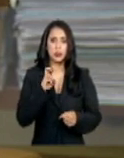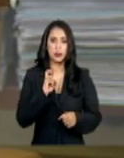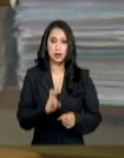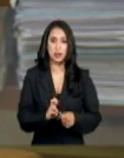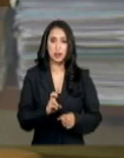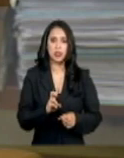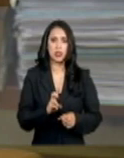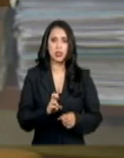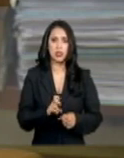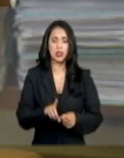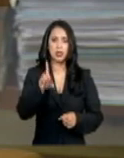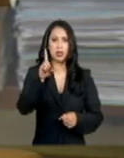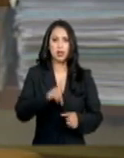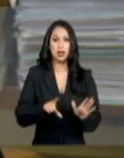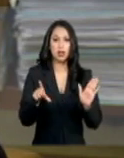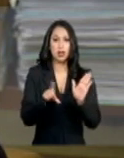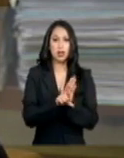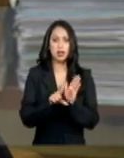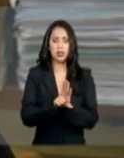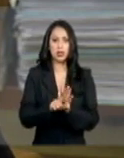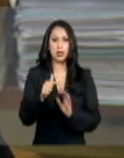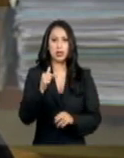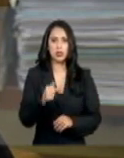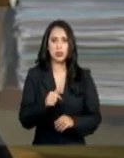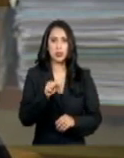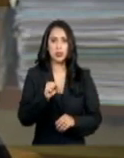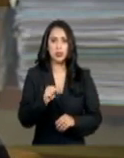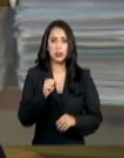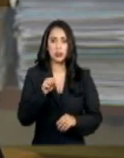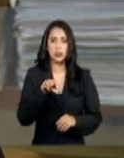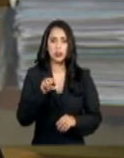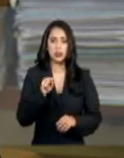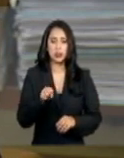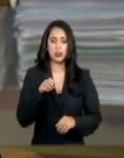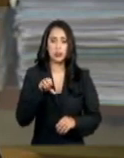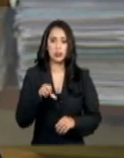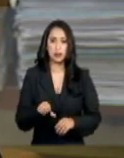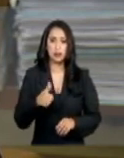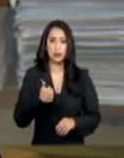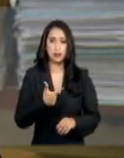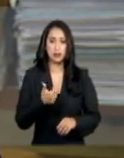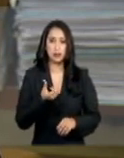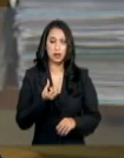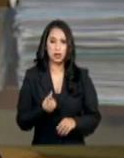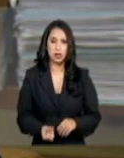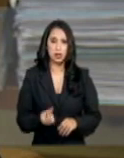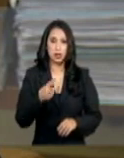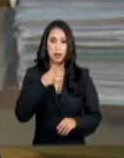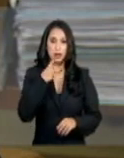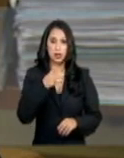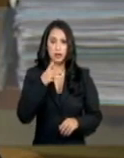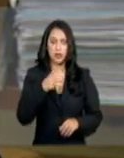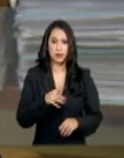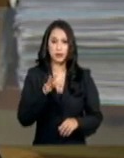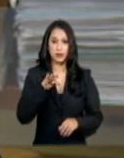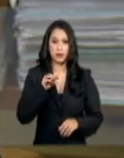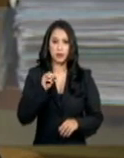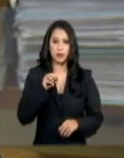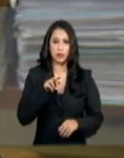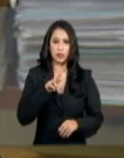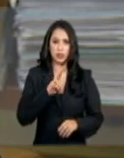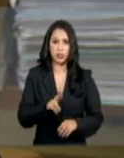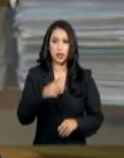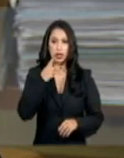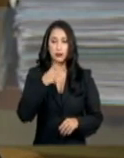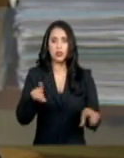por meio do decreto 8799 de 6 de julho de 2016 e menciona aqui o teor desta resolução fala